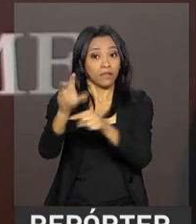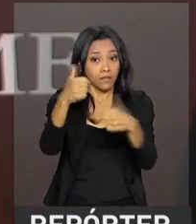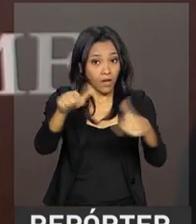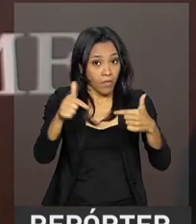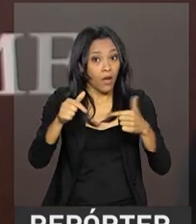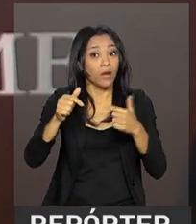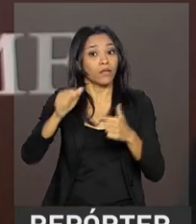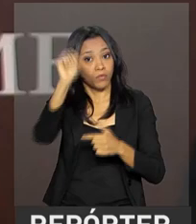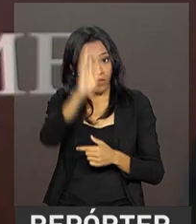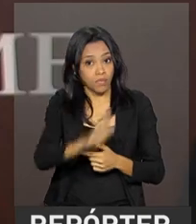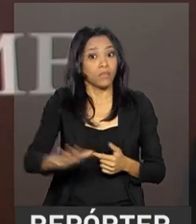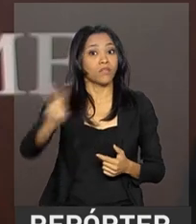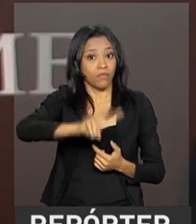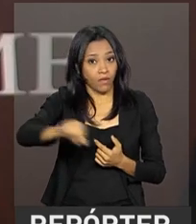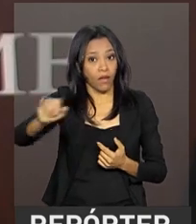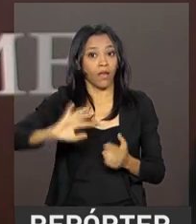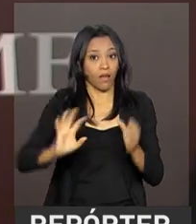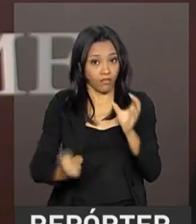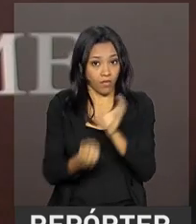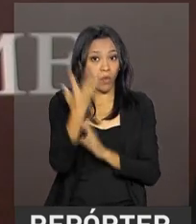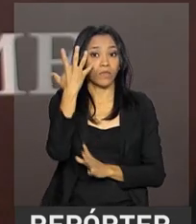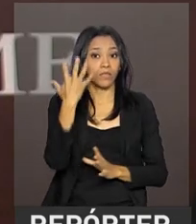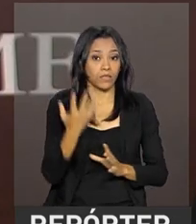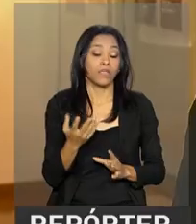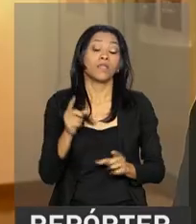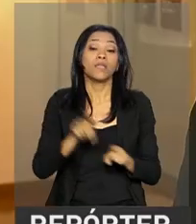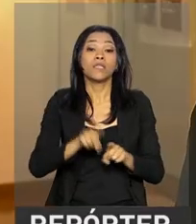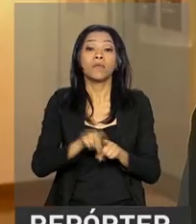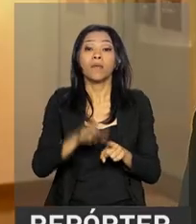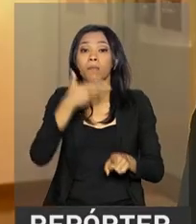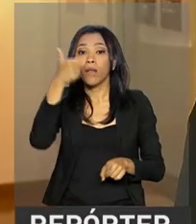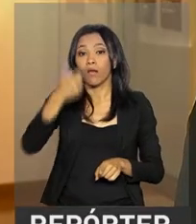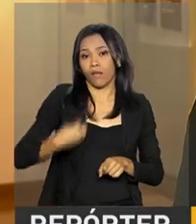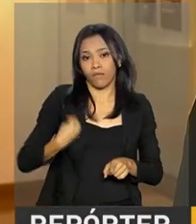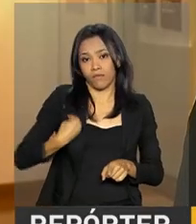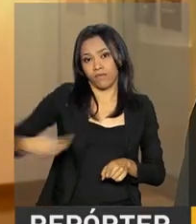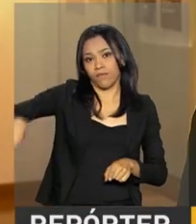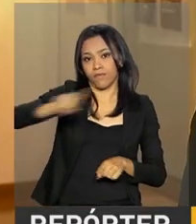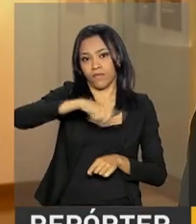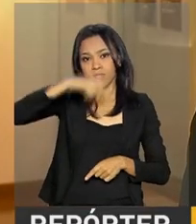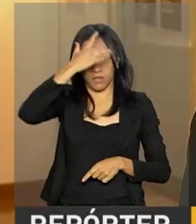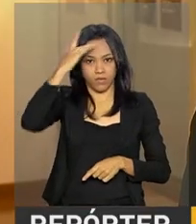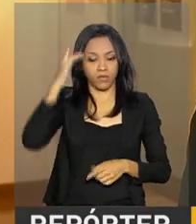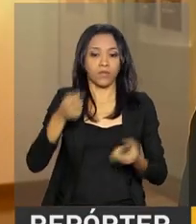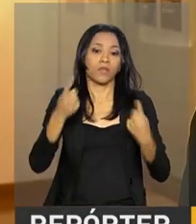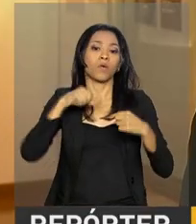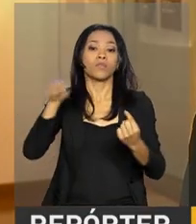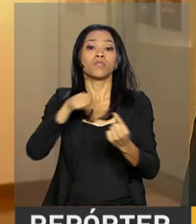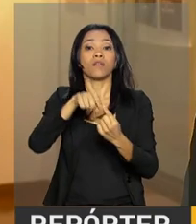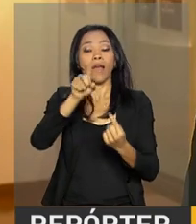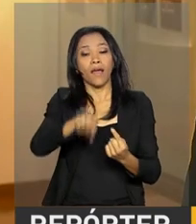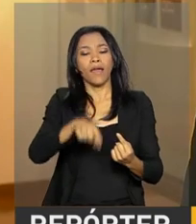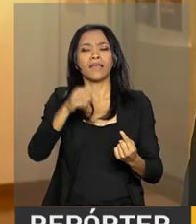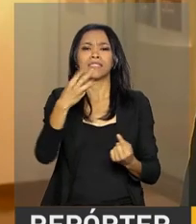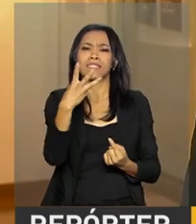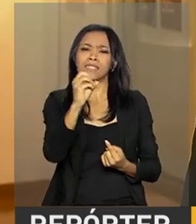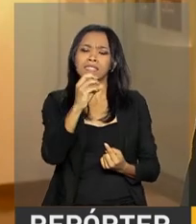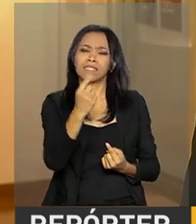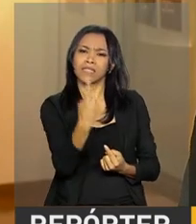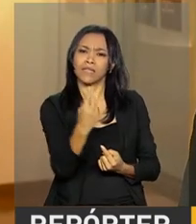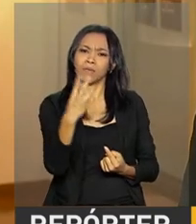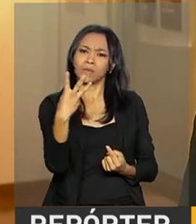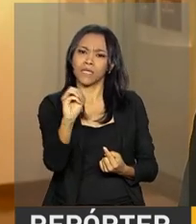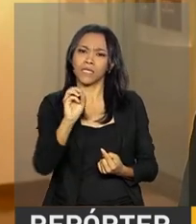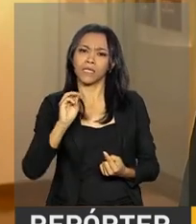vai melhorar a vida das pessoas. O programa Agora é Avançar prevê investimentos de R$ 130 bilhões